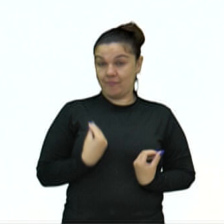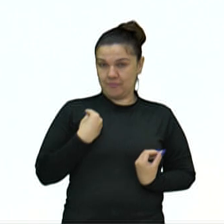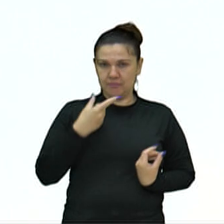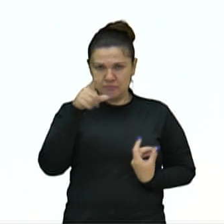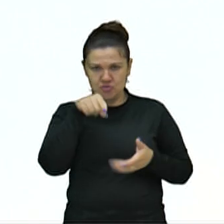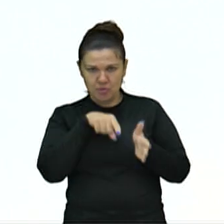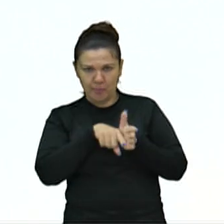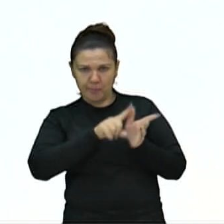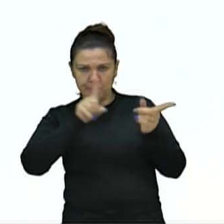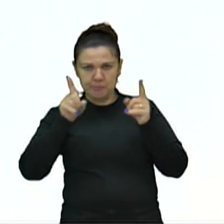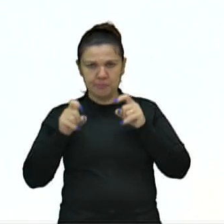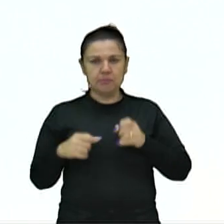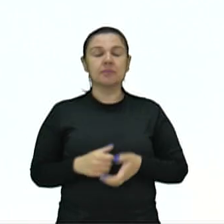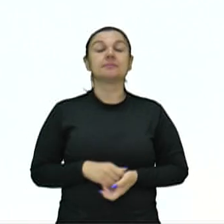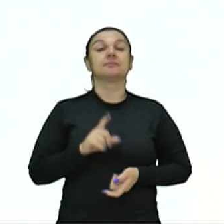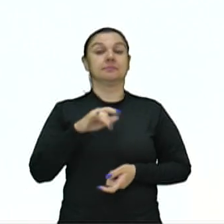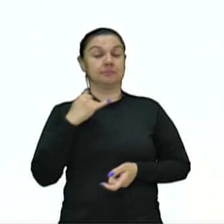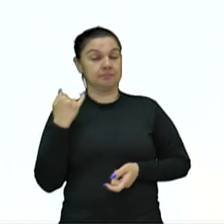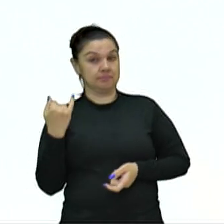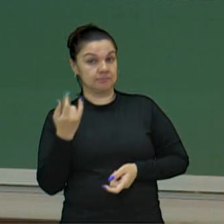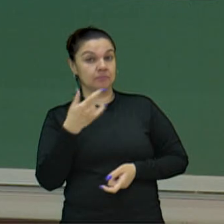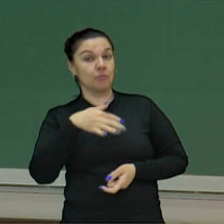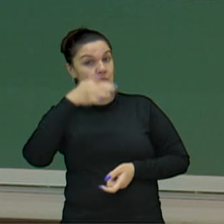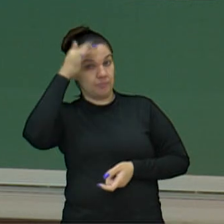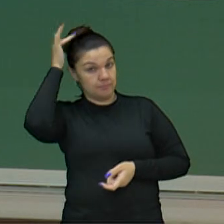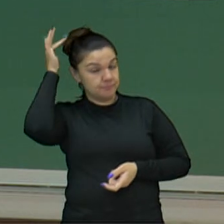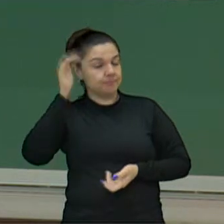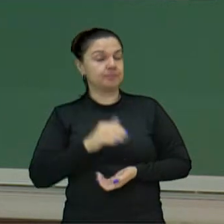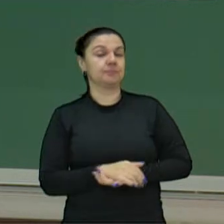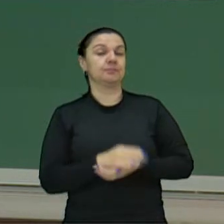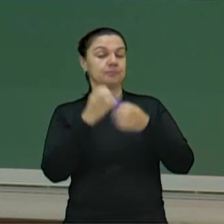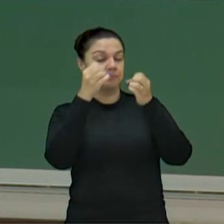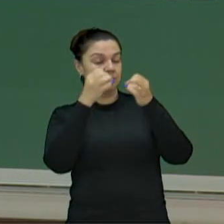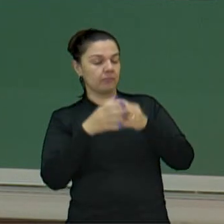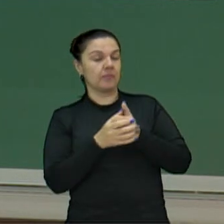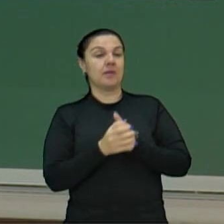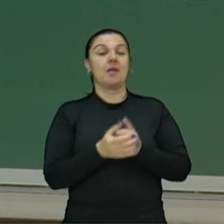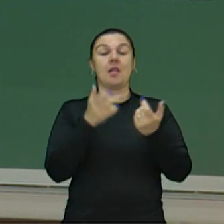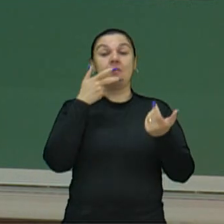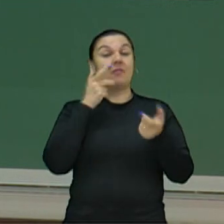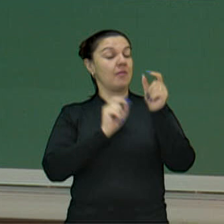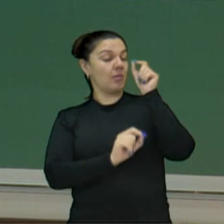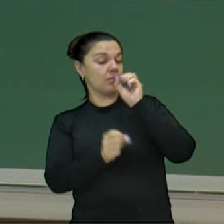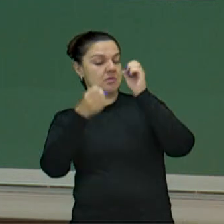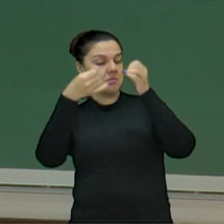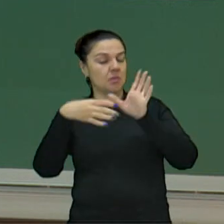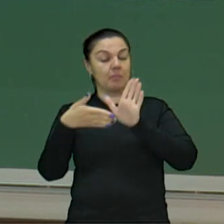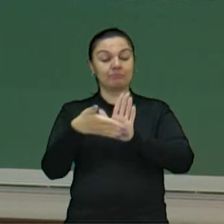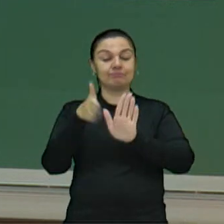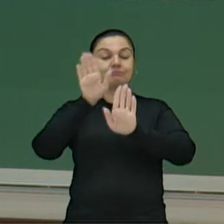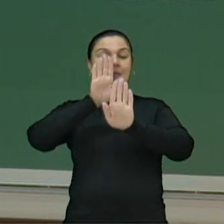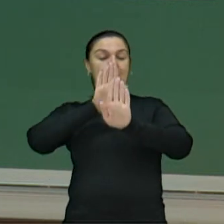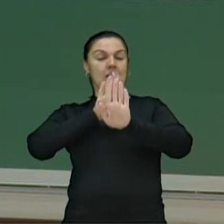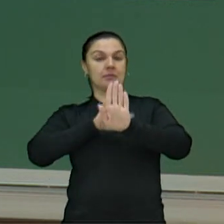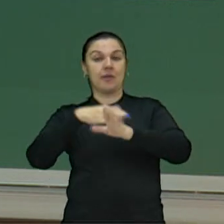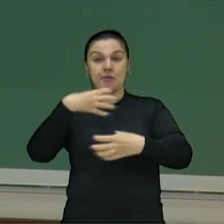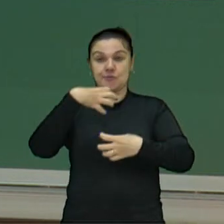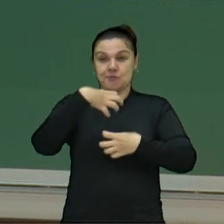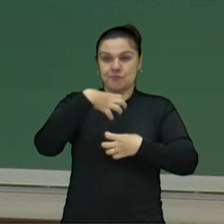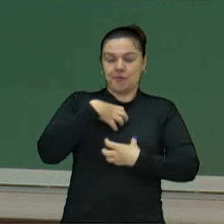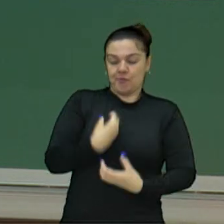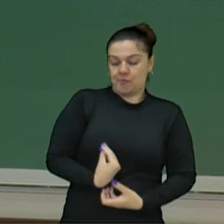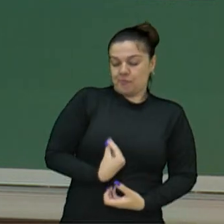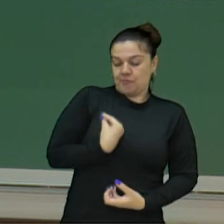alguma vez? É uma pergunta muito importante que o Michel Foucault faz. E ele vai dizer que por trás da nossa forma de agir e de se relacionar com o